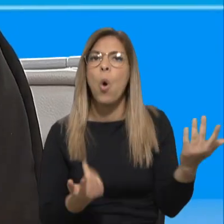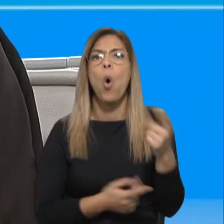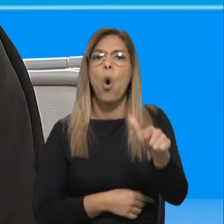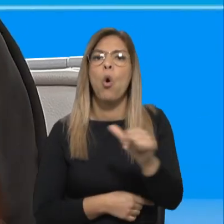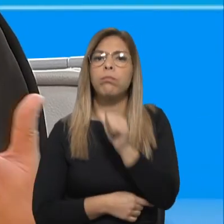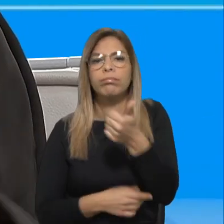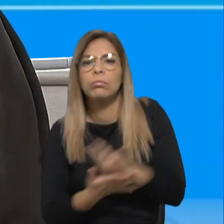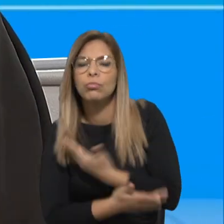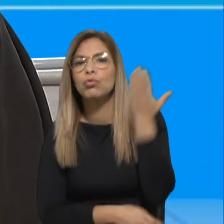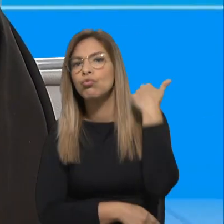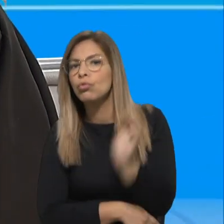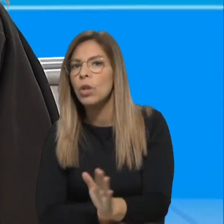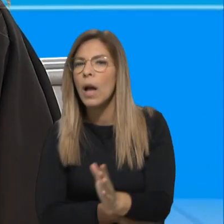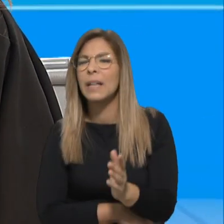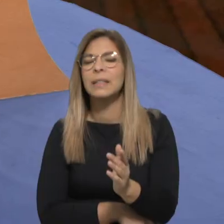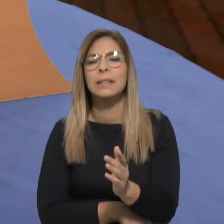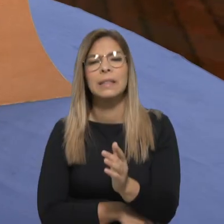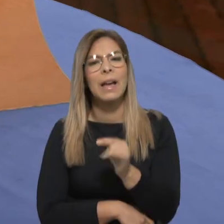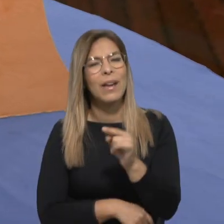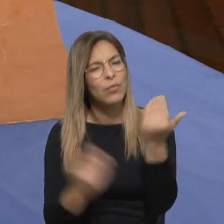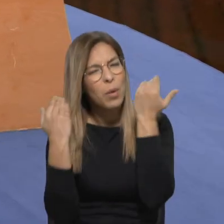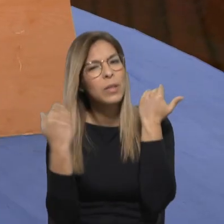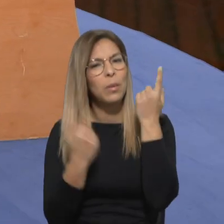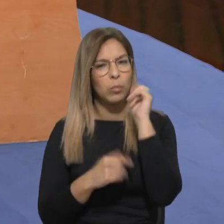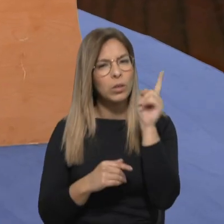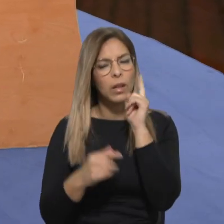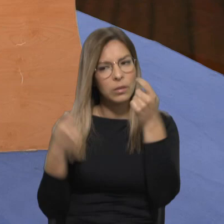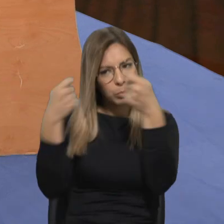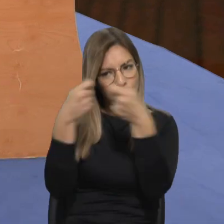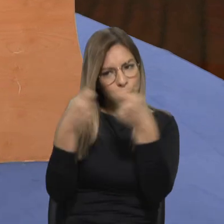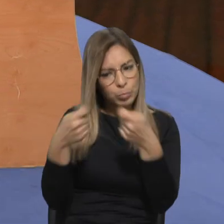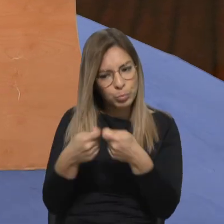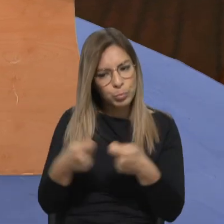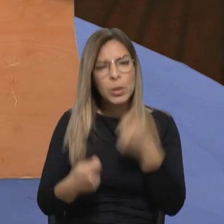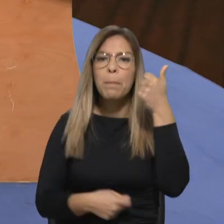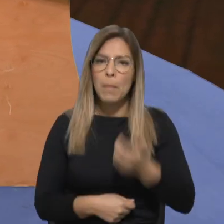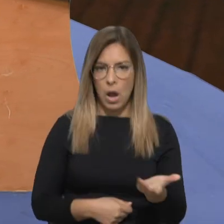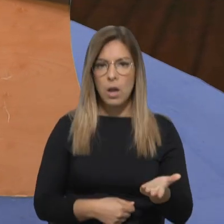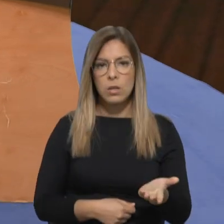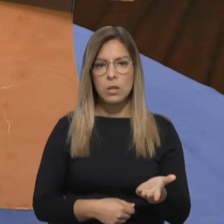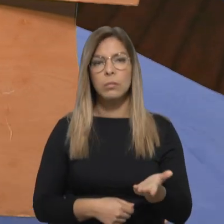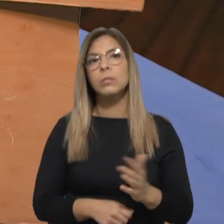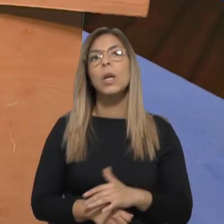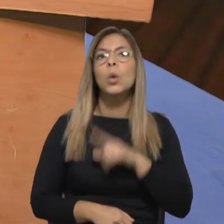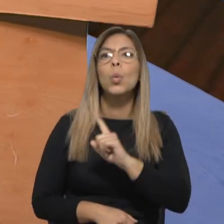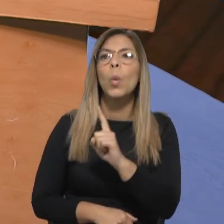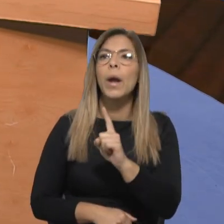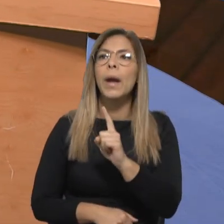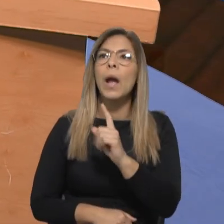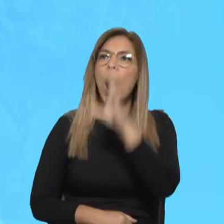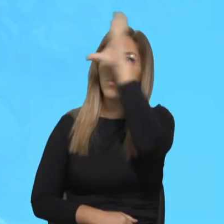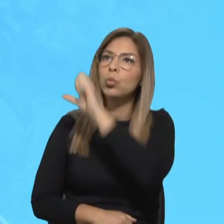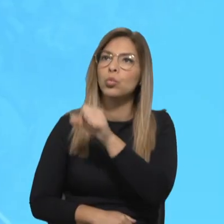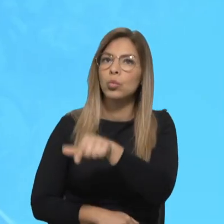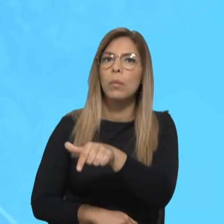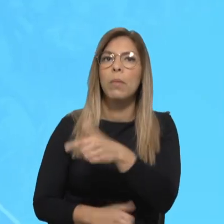falecida. Ou seja, nós temos que cruzar esta informação. Então, em causa não está qualificar o comportamento abusivo, mas comprovar